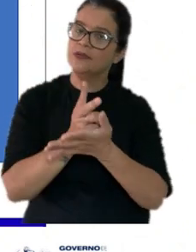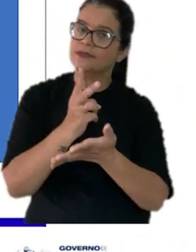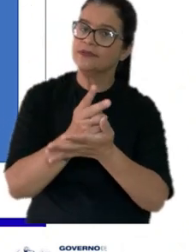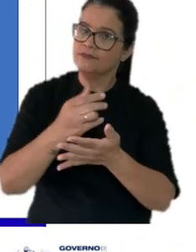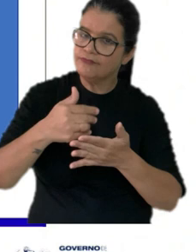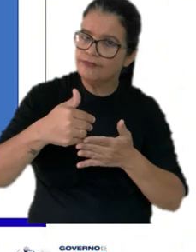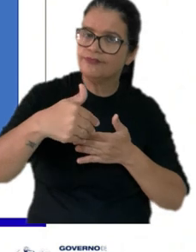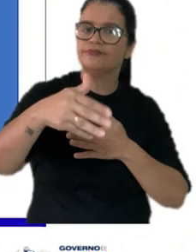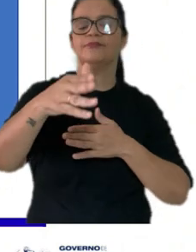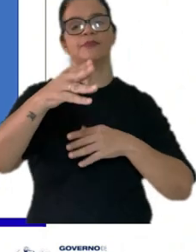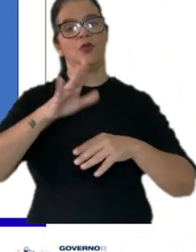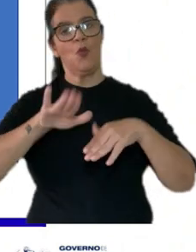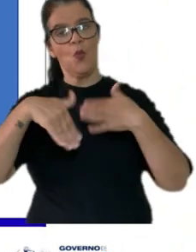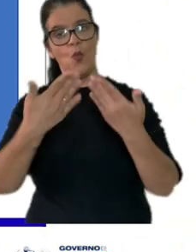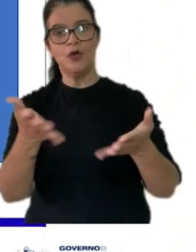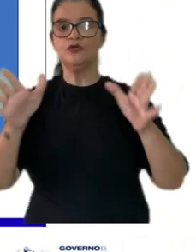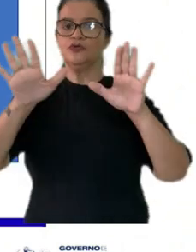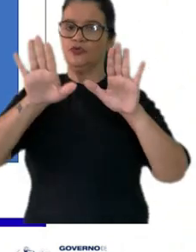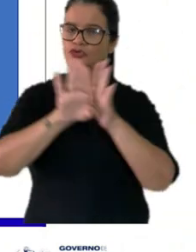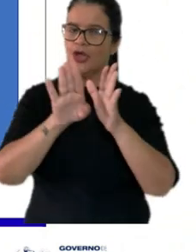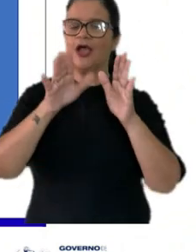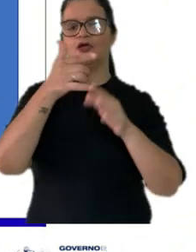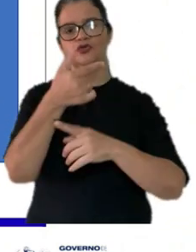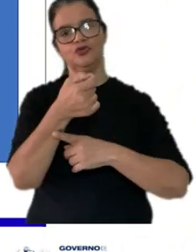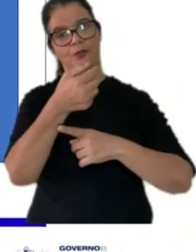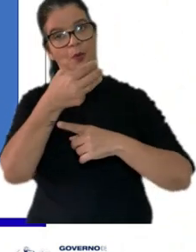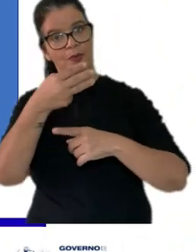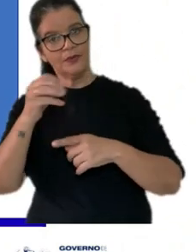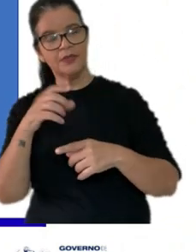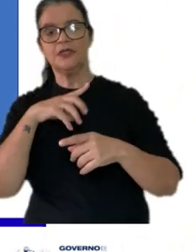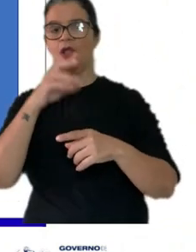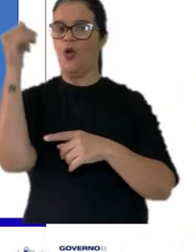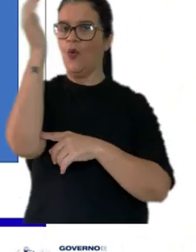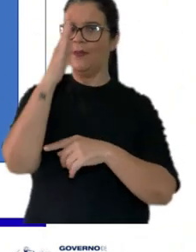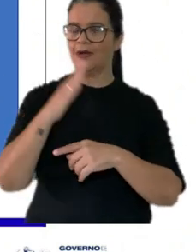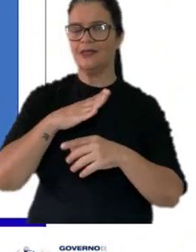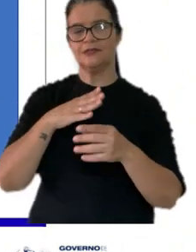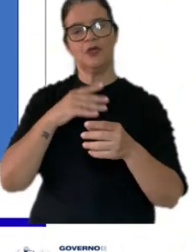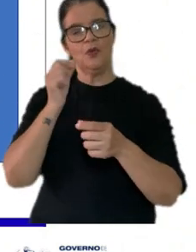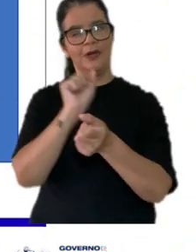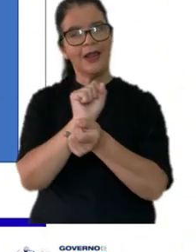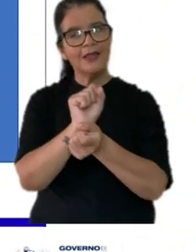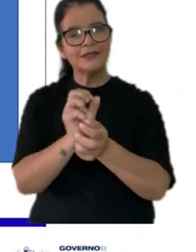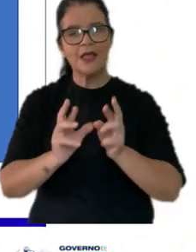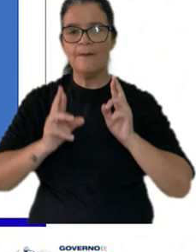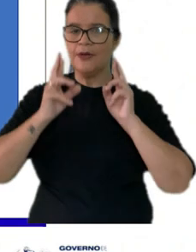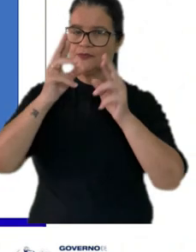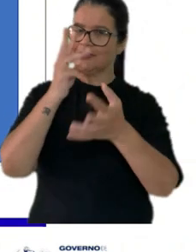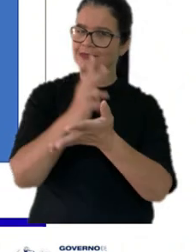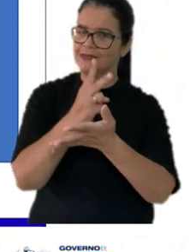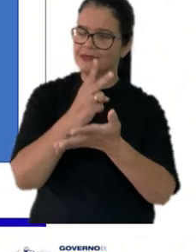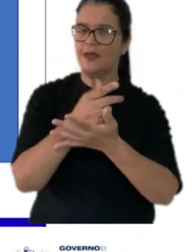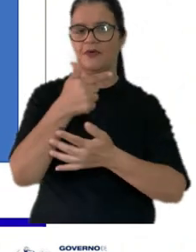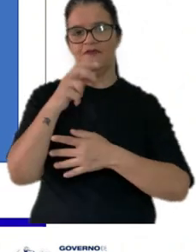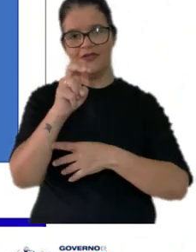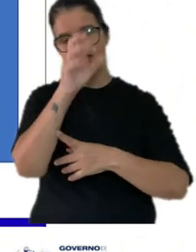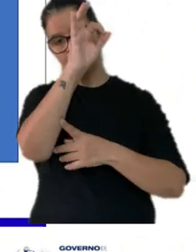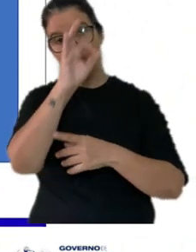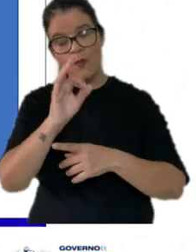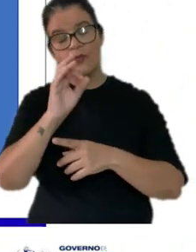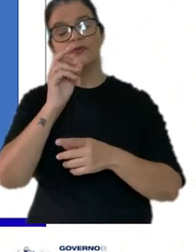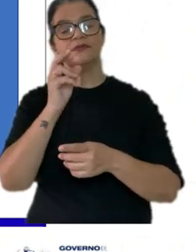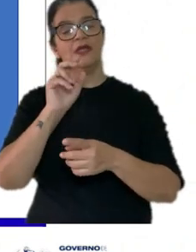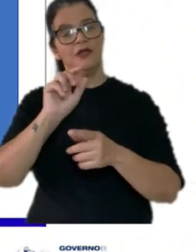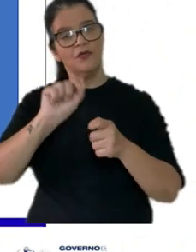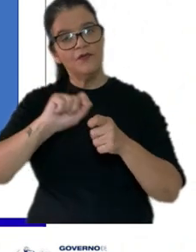quando chegar em 2030 né o Brasil nessa perspectiva de sempre fazendo 25% com